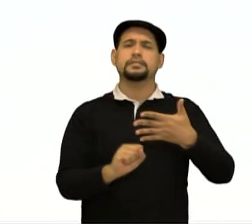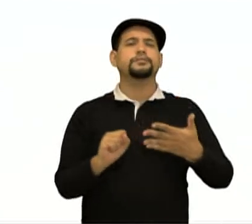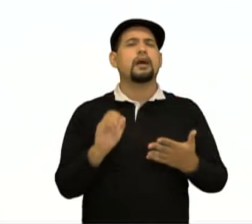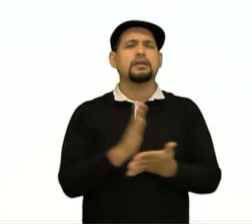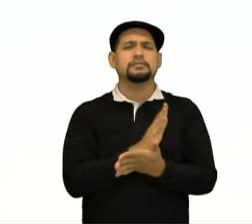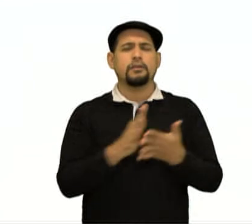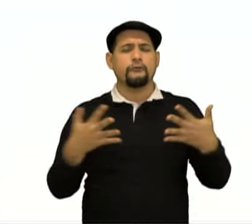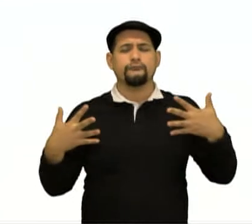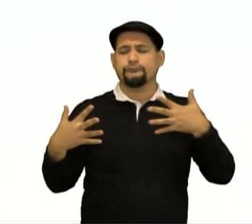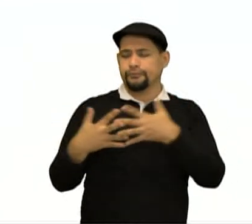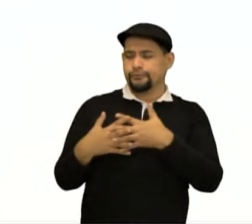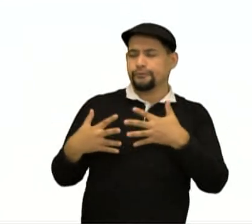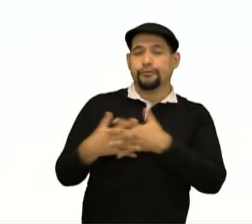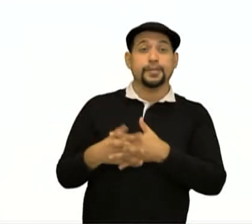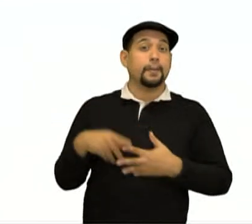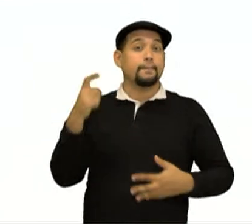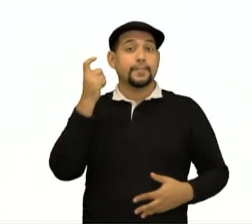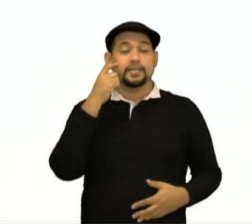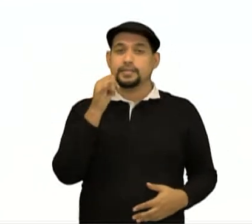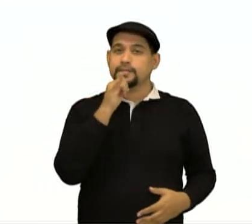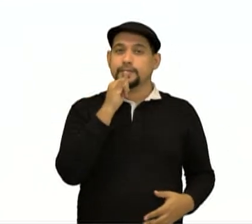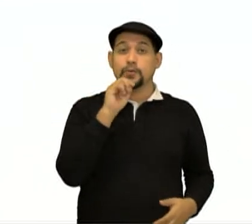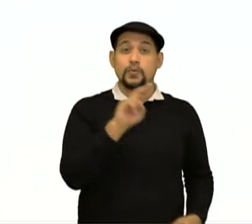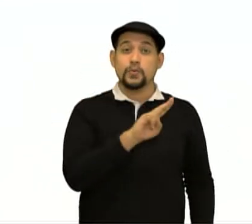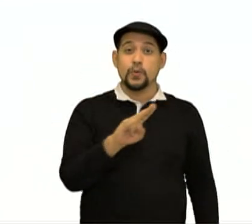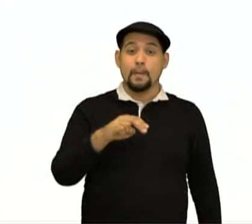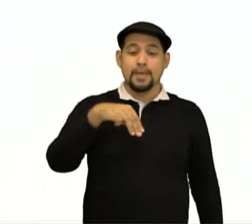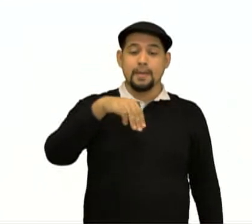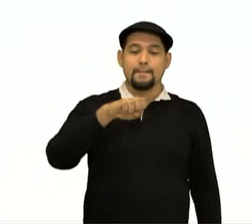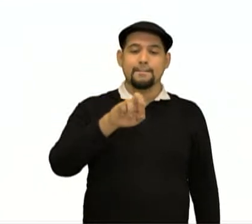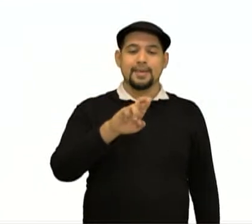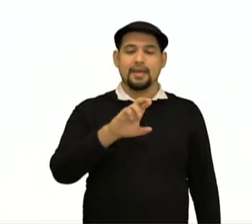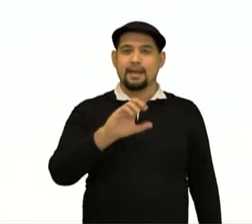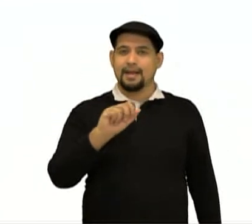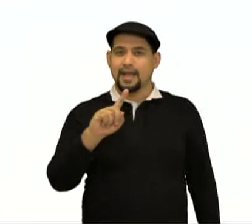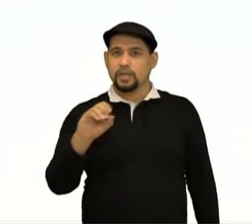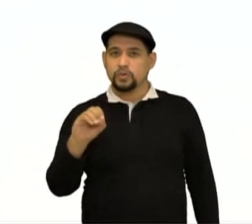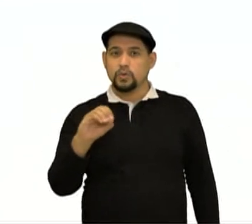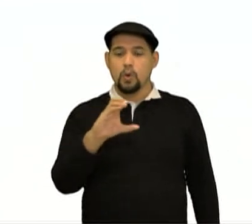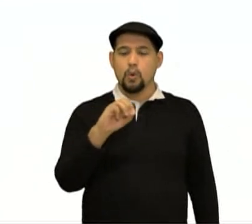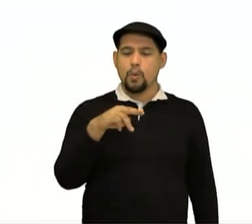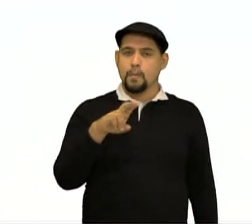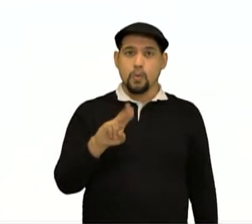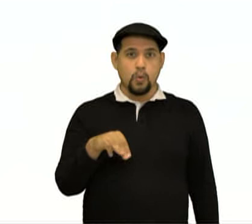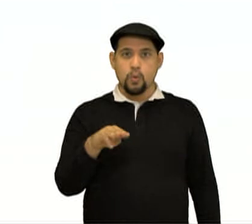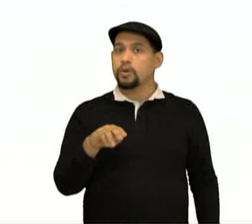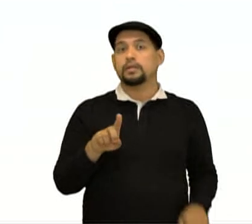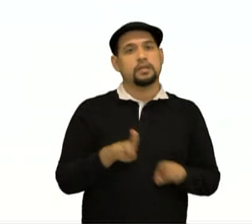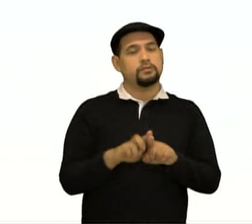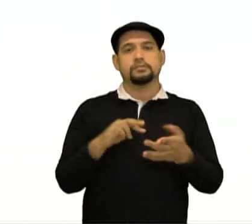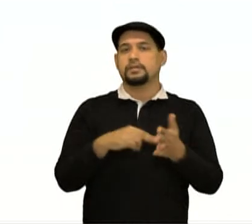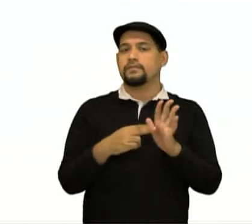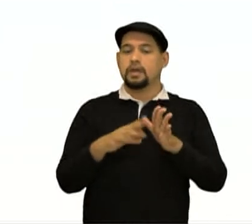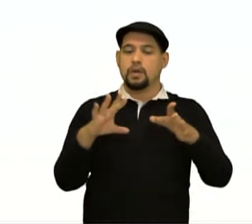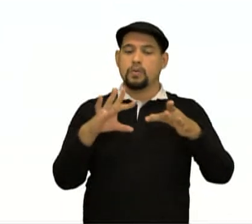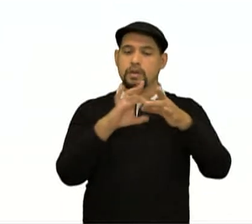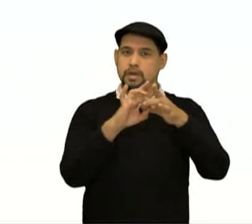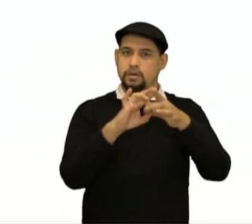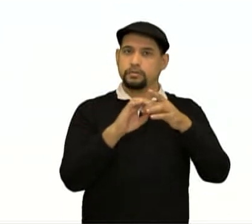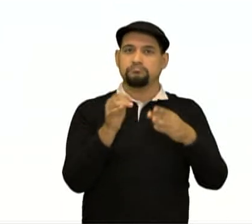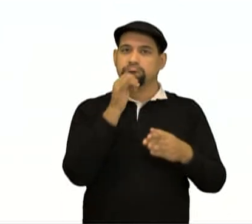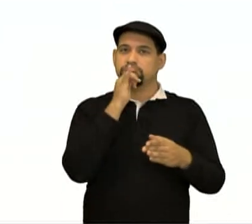muitas vezes vocês se enganam achando que o nome do bloco é mercado comum mas não somos uma união aduaneira tanto